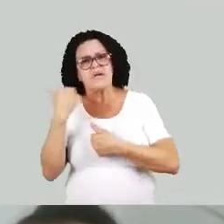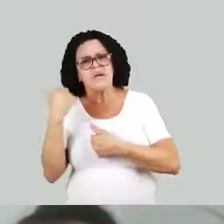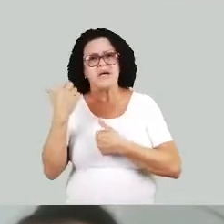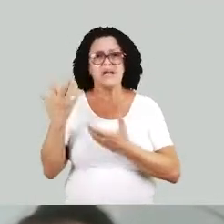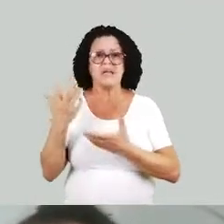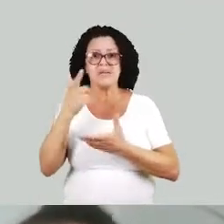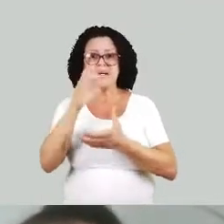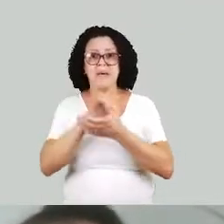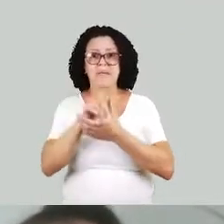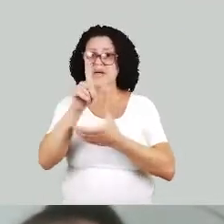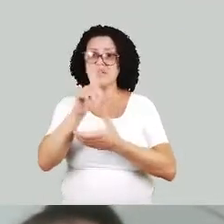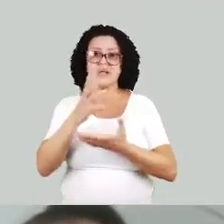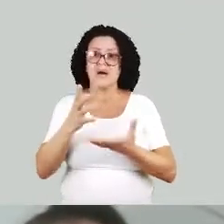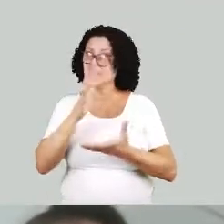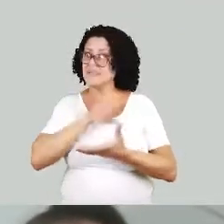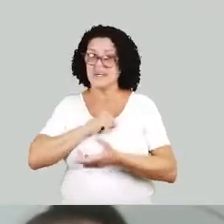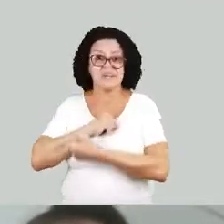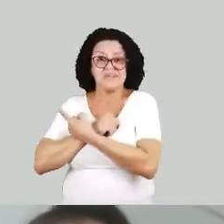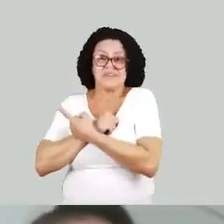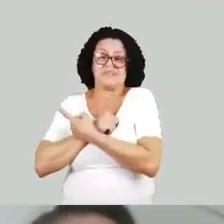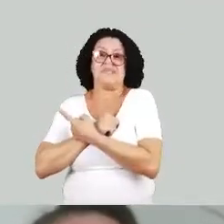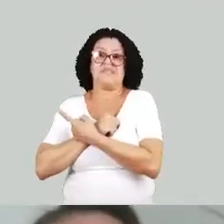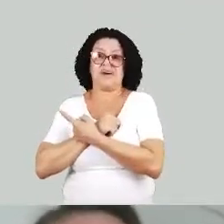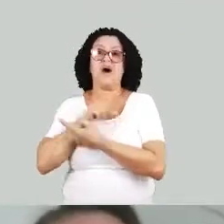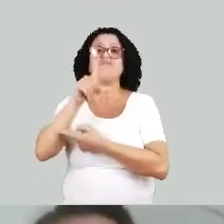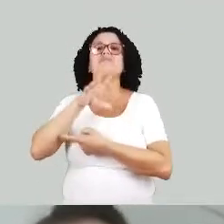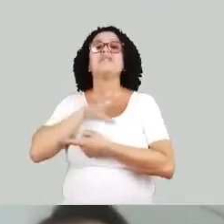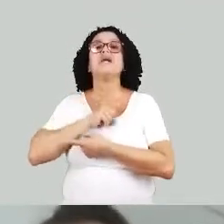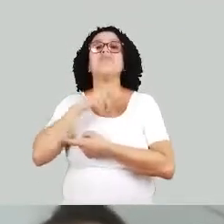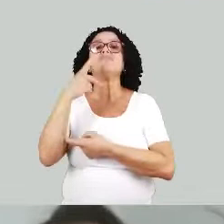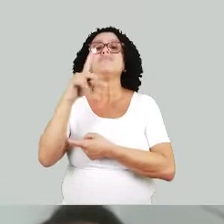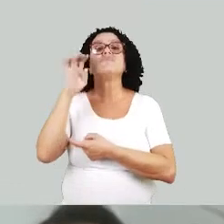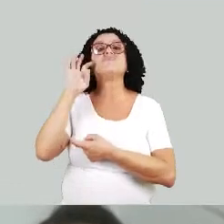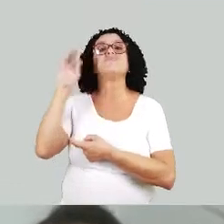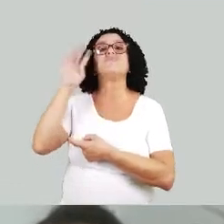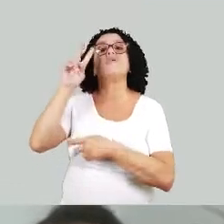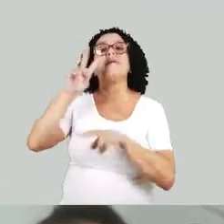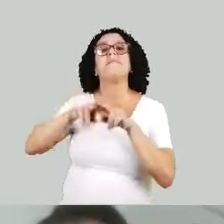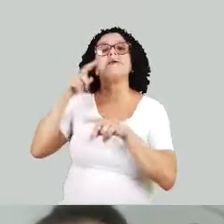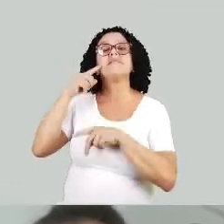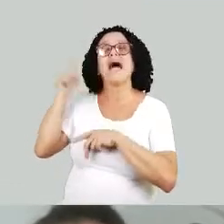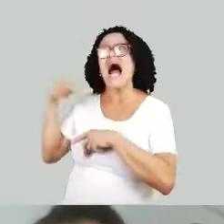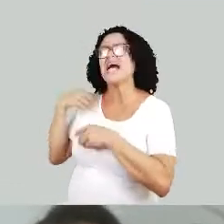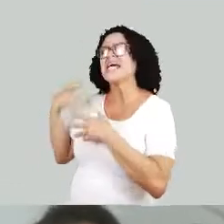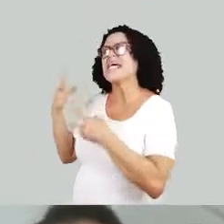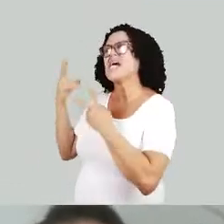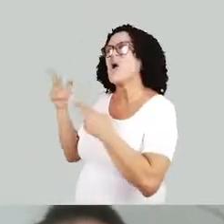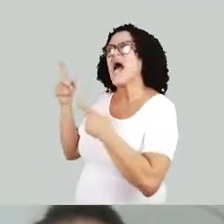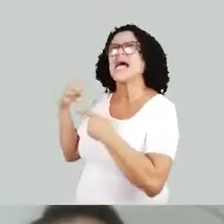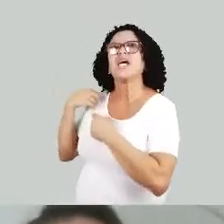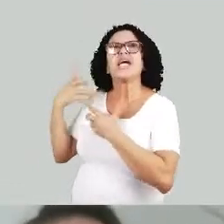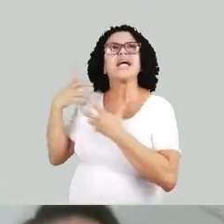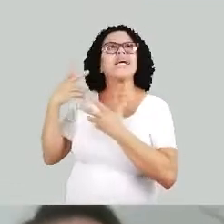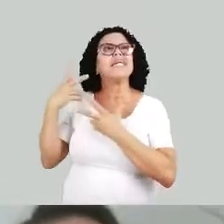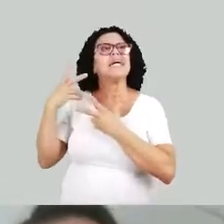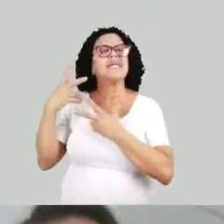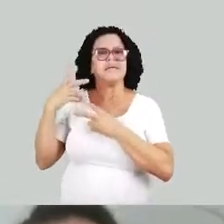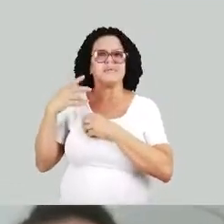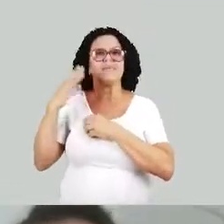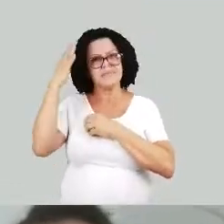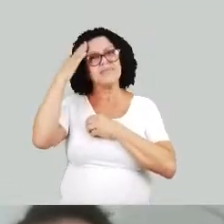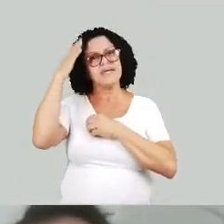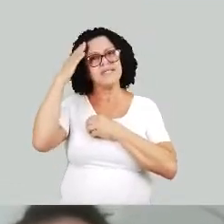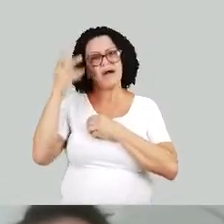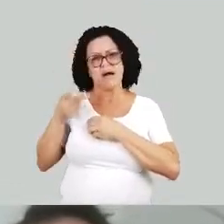outro, então você não ama essa pessoa. Você ama o seu sonho projetado nessa pessoa, né? Não existe uma